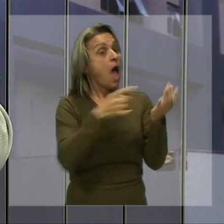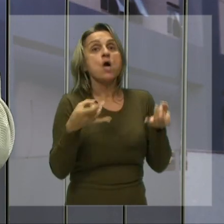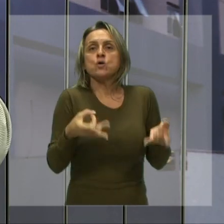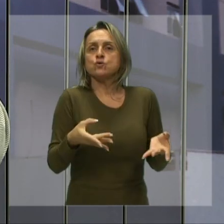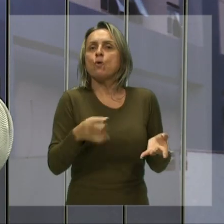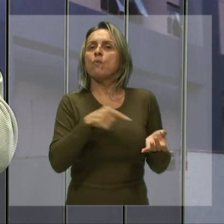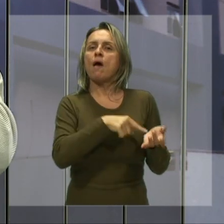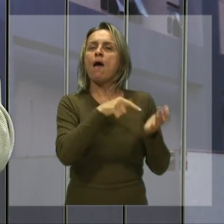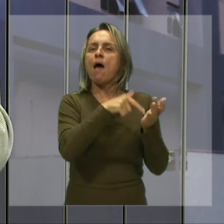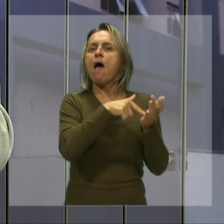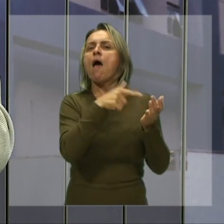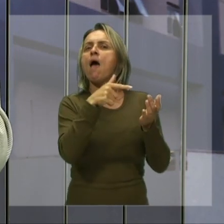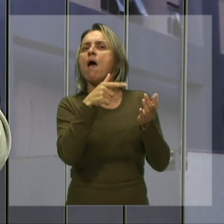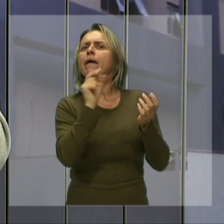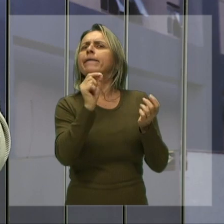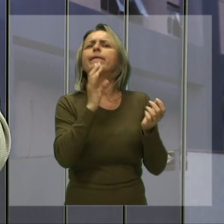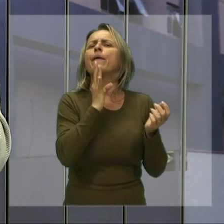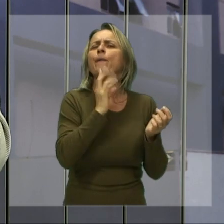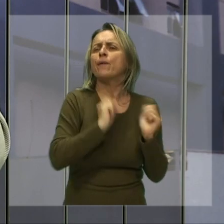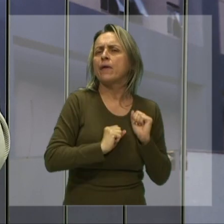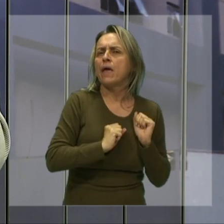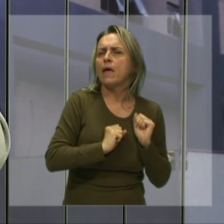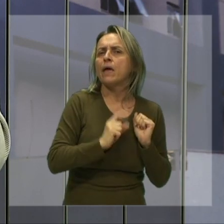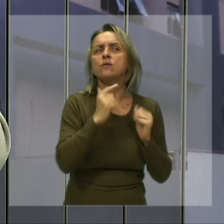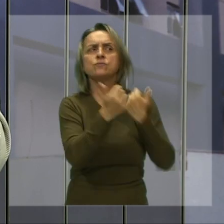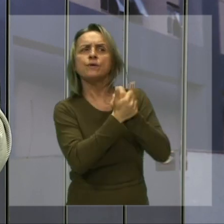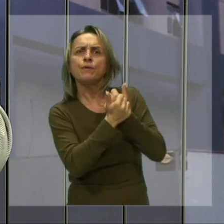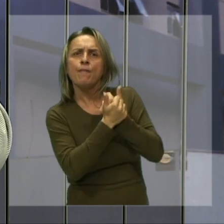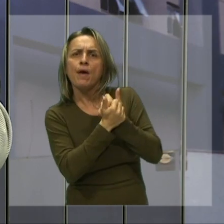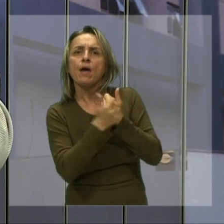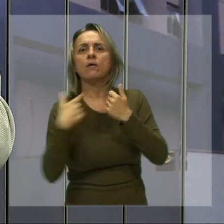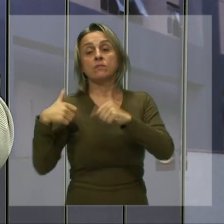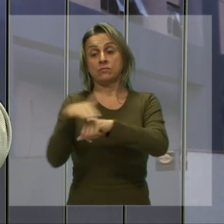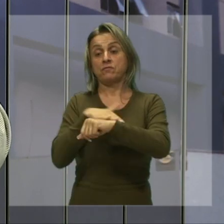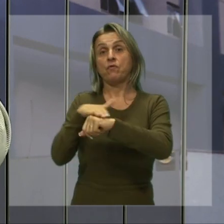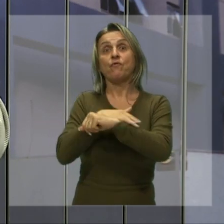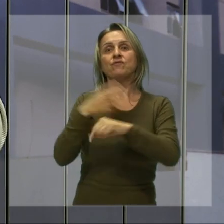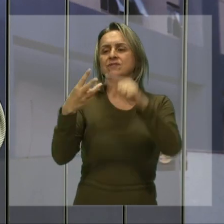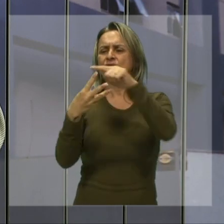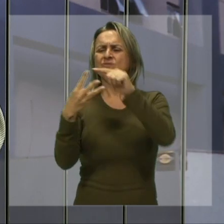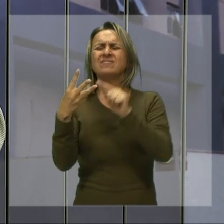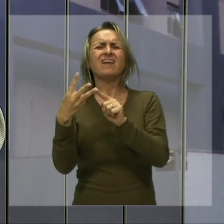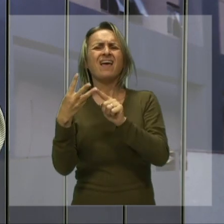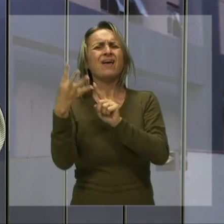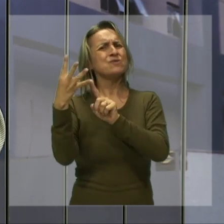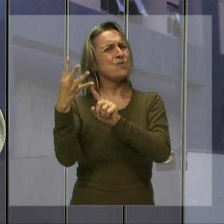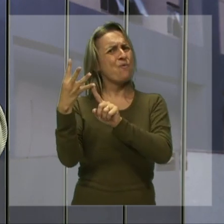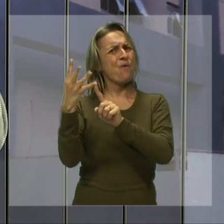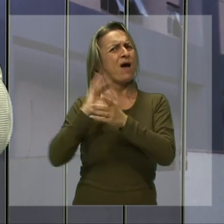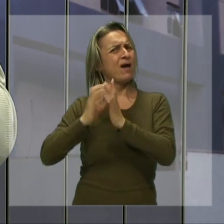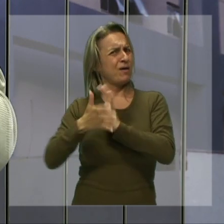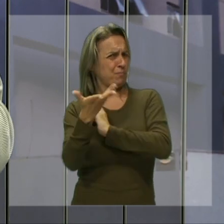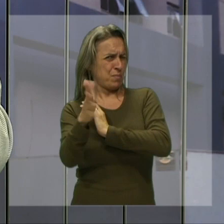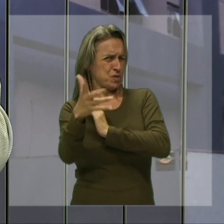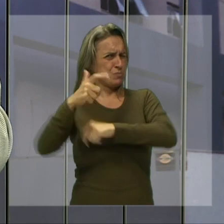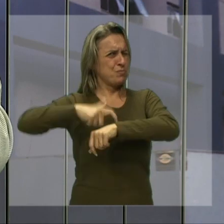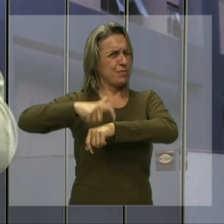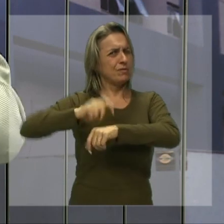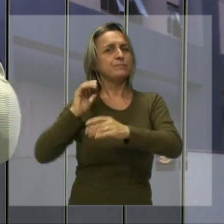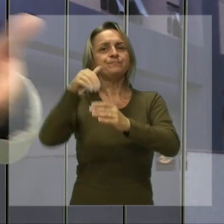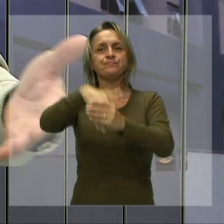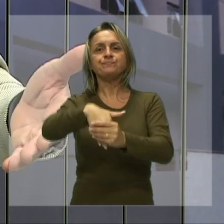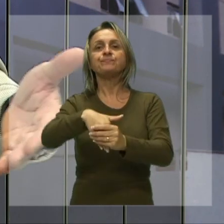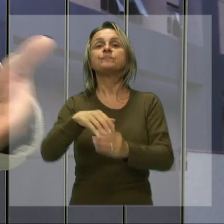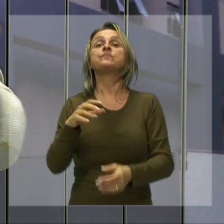com uns 3, 4 partidos, né, durante a eleição. E o partido Podemos é um partido que o vereador Nicolas,